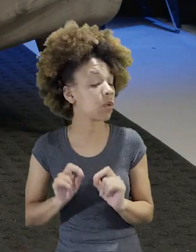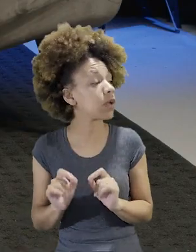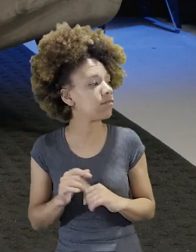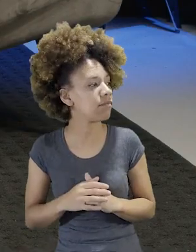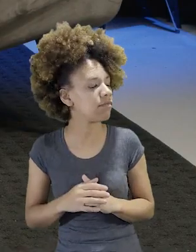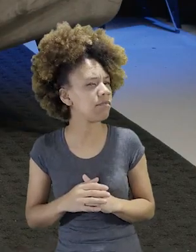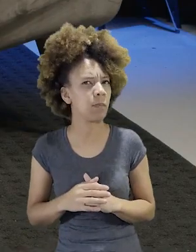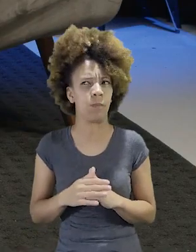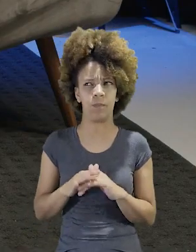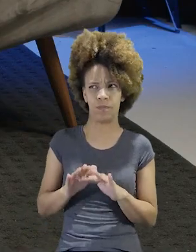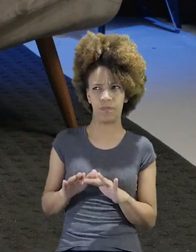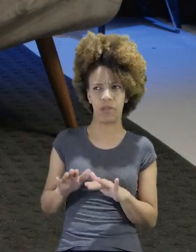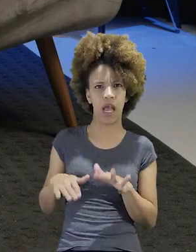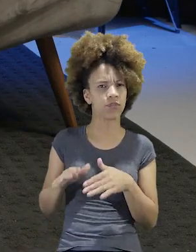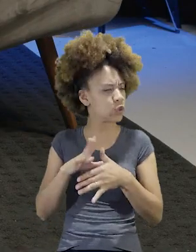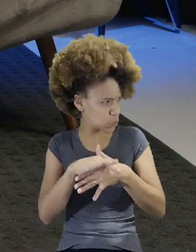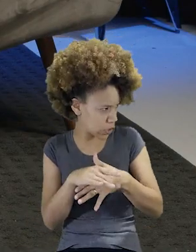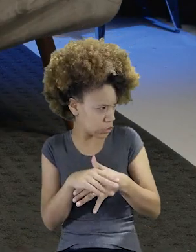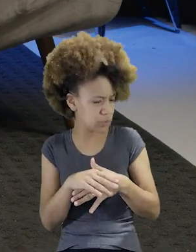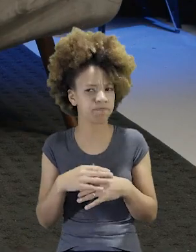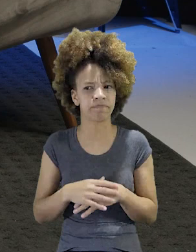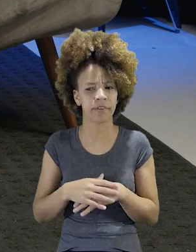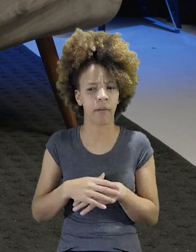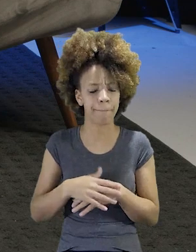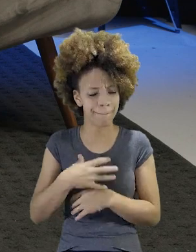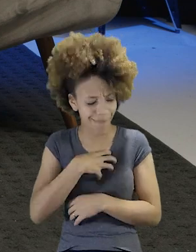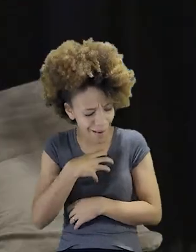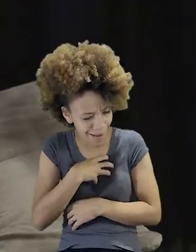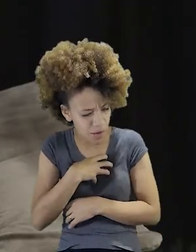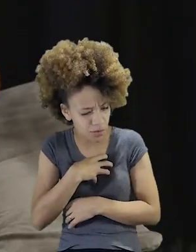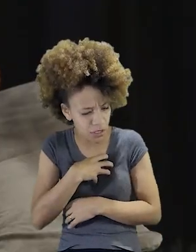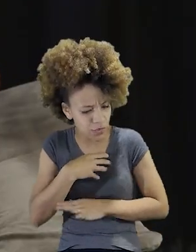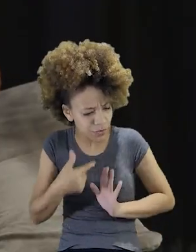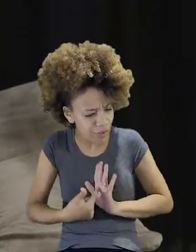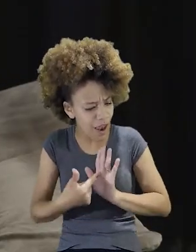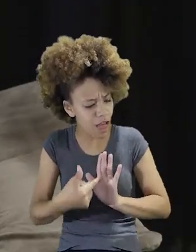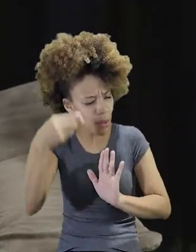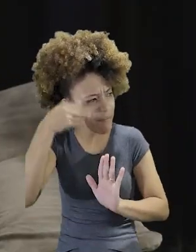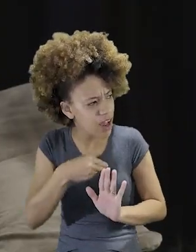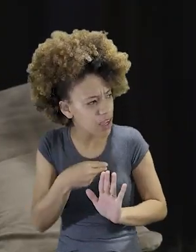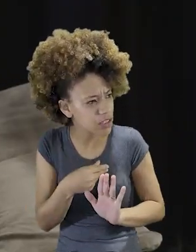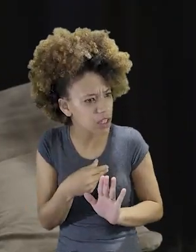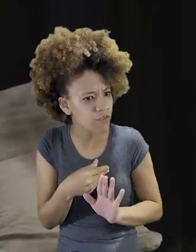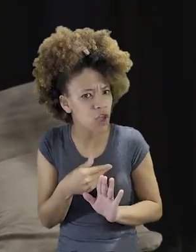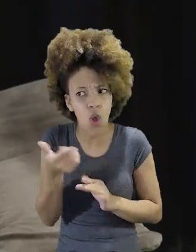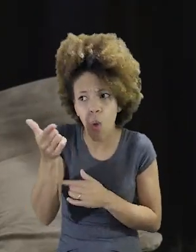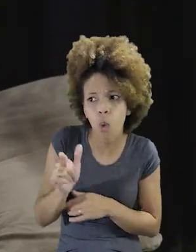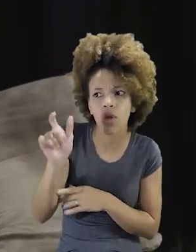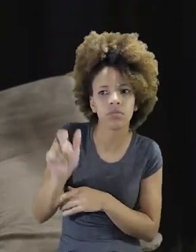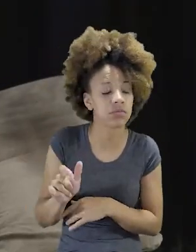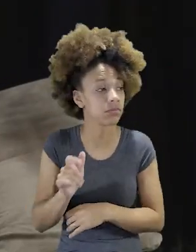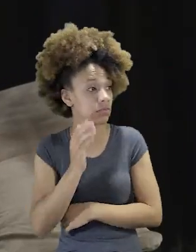é Cara às vezes você tá doente Às vezes você tá mal e você falar sobre a sua vulnerabilidade